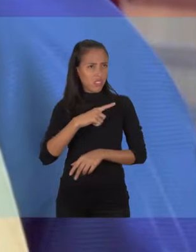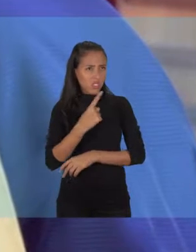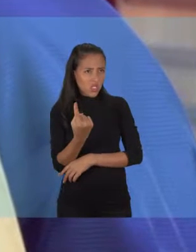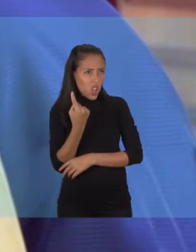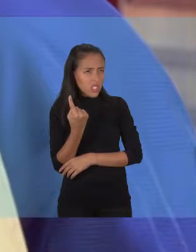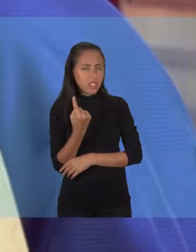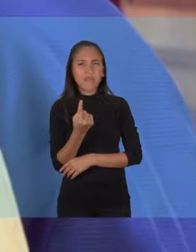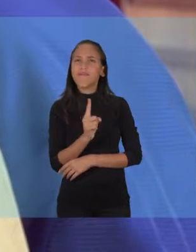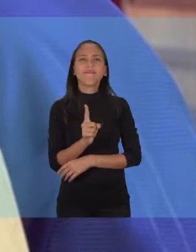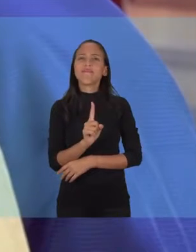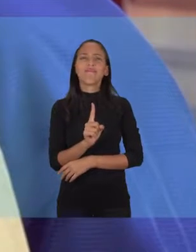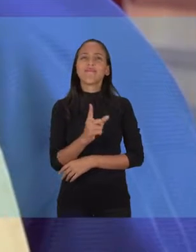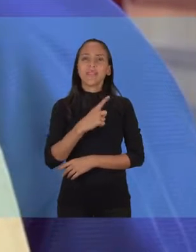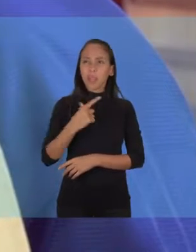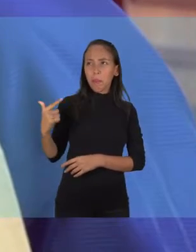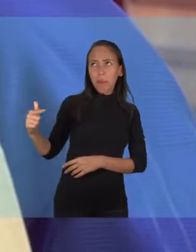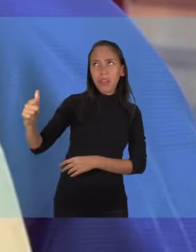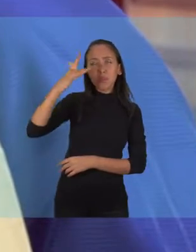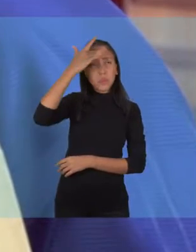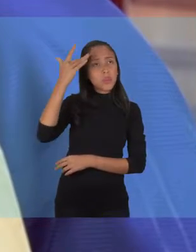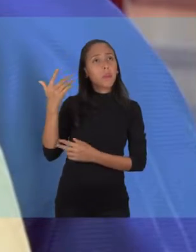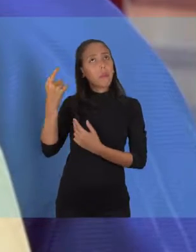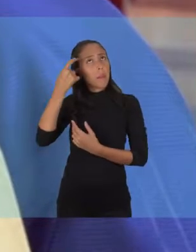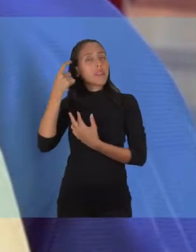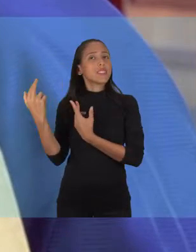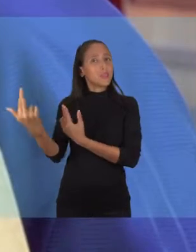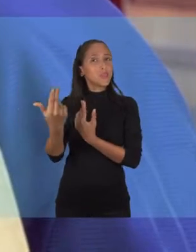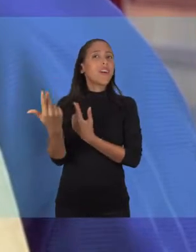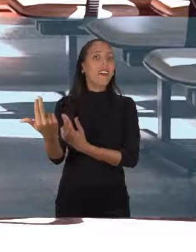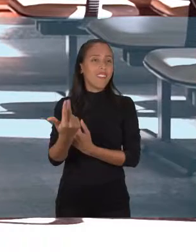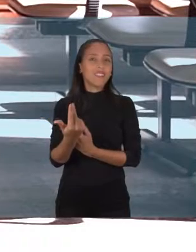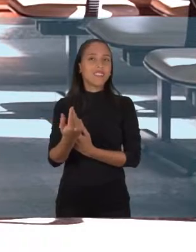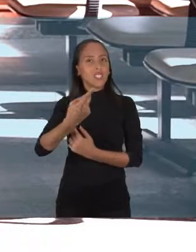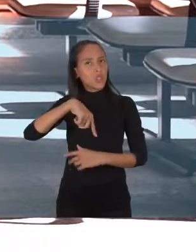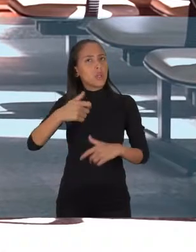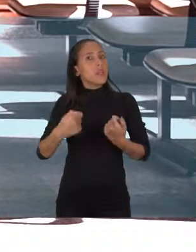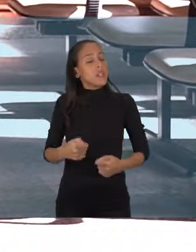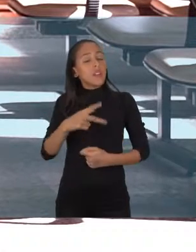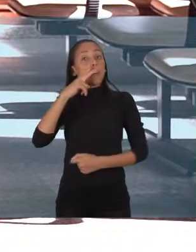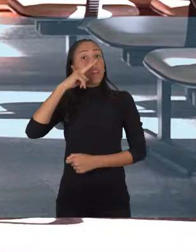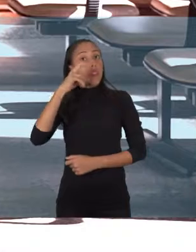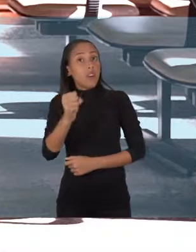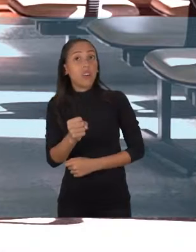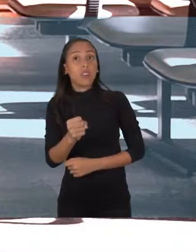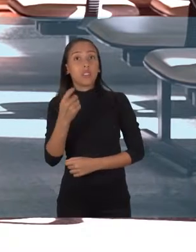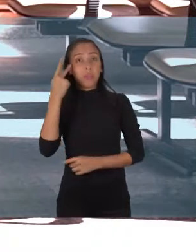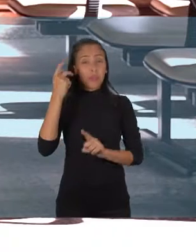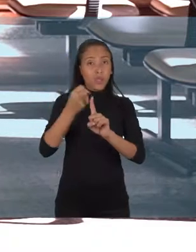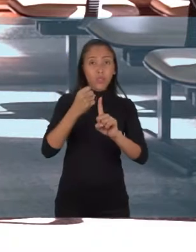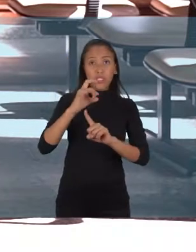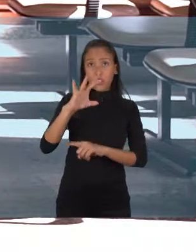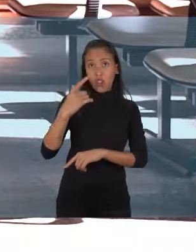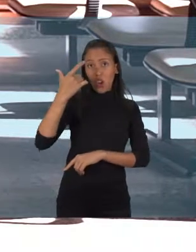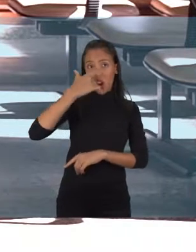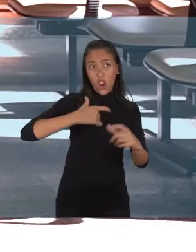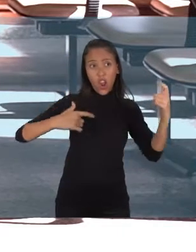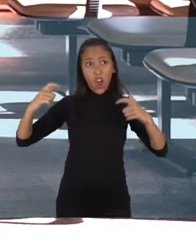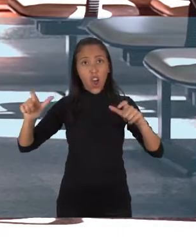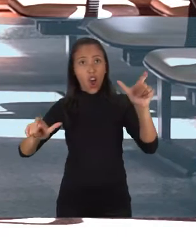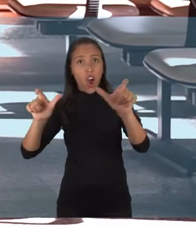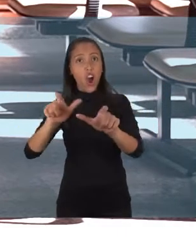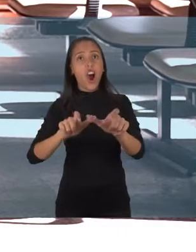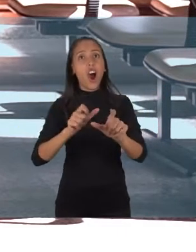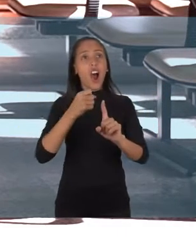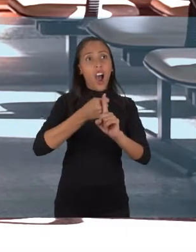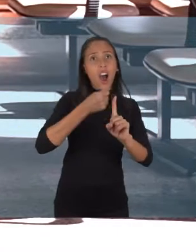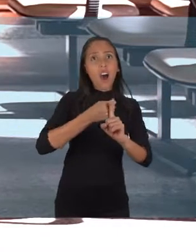sozinha. Existem mais pessoas que pensam isso. A gente precisa ser forte para lutar não só pelas nossas causas, mas pela causa